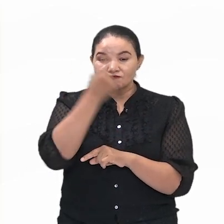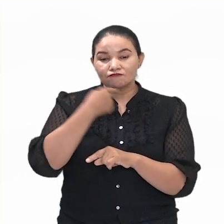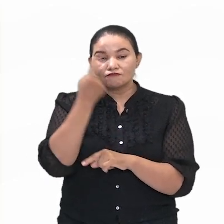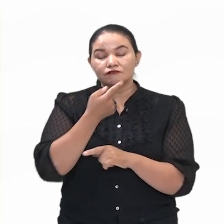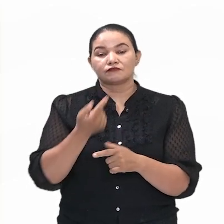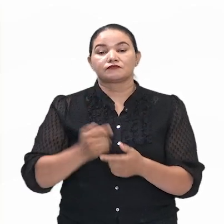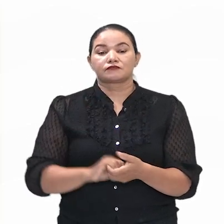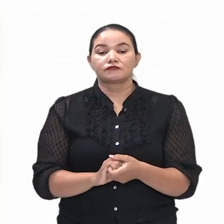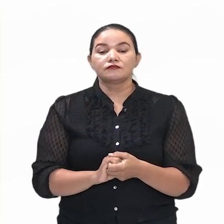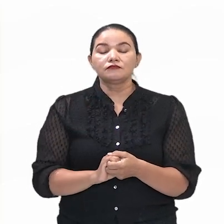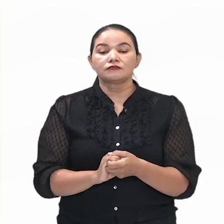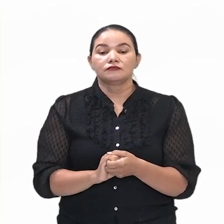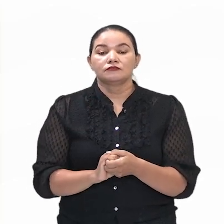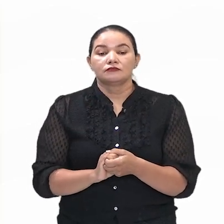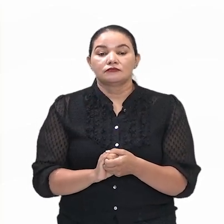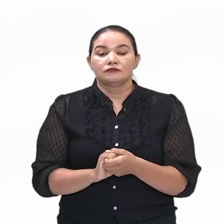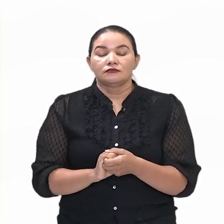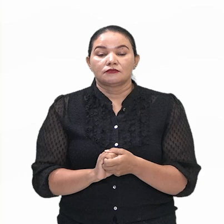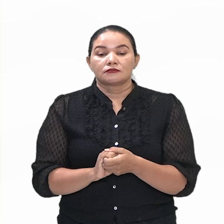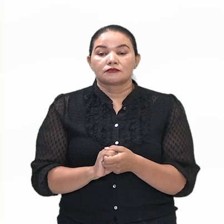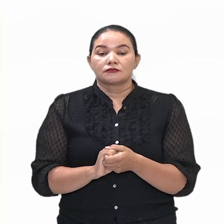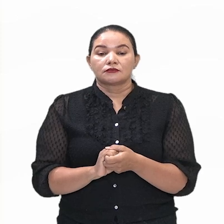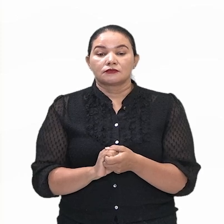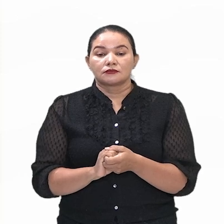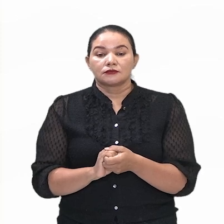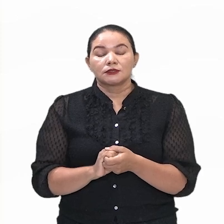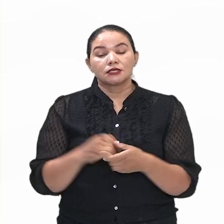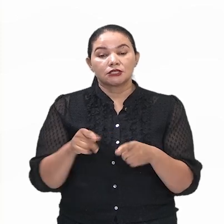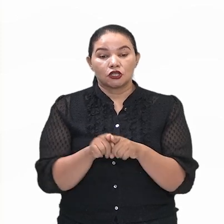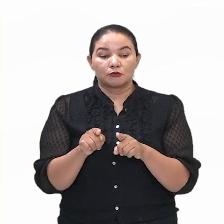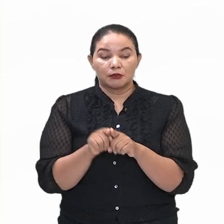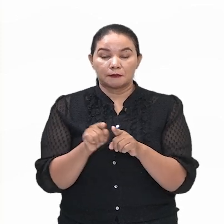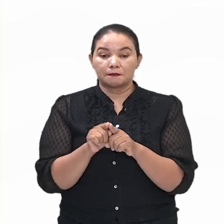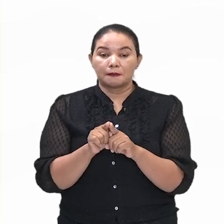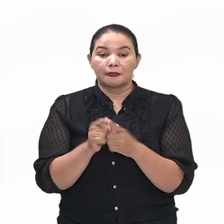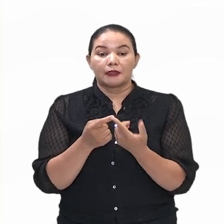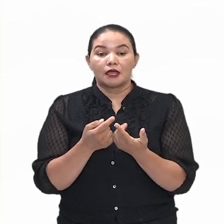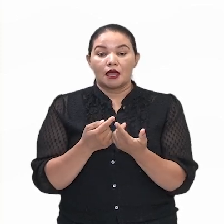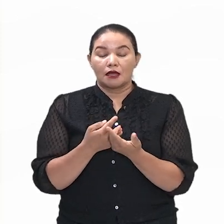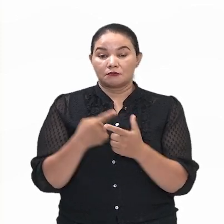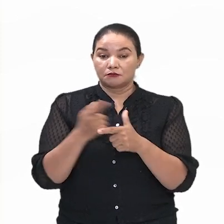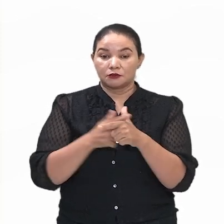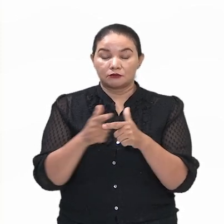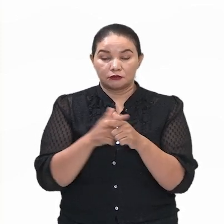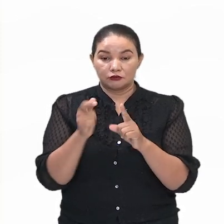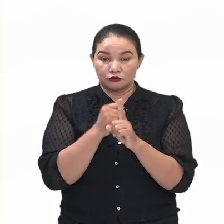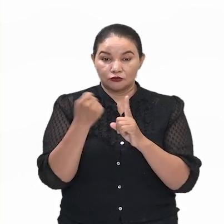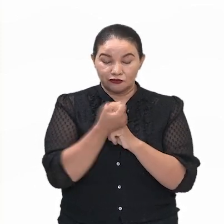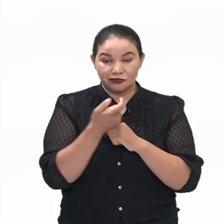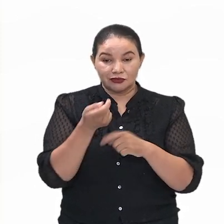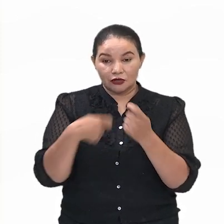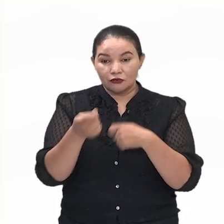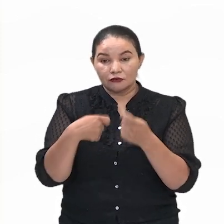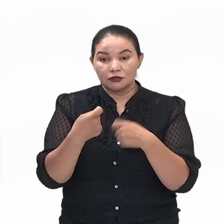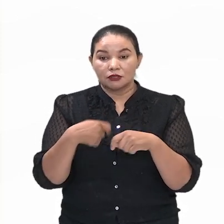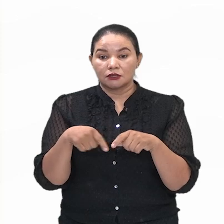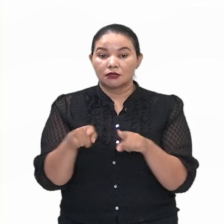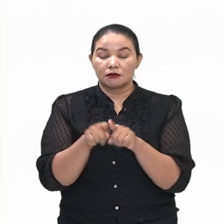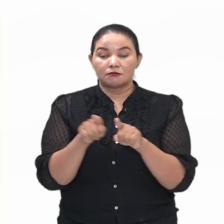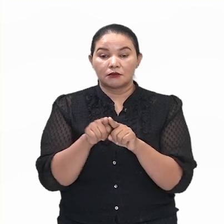Então, vamos verificar também, tensões sociais e econômicas eram refletidas em